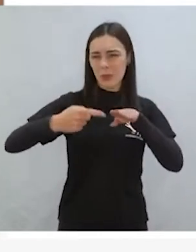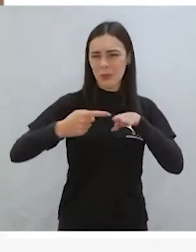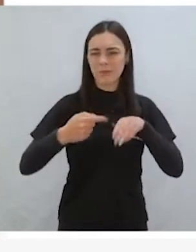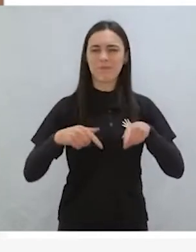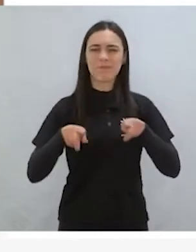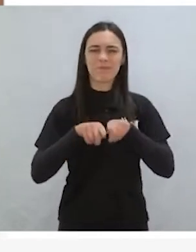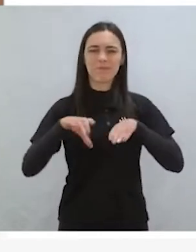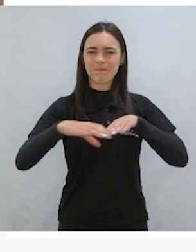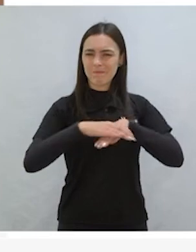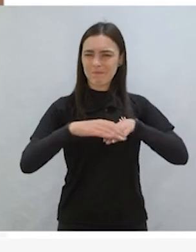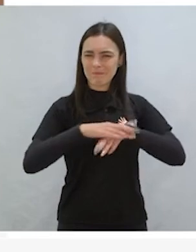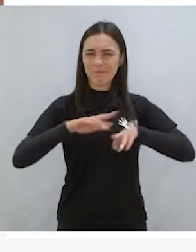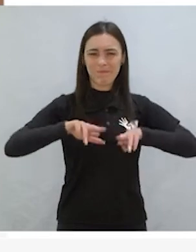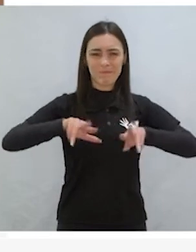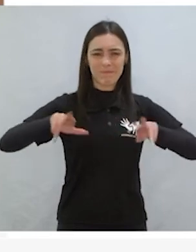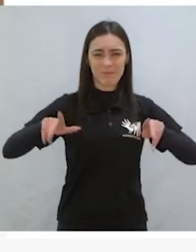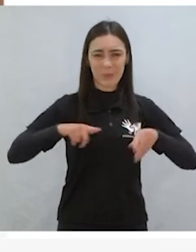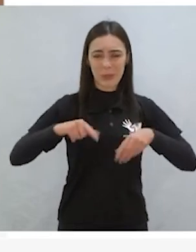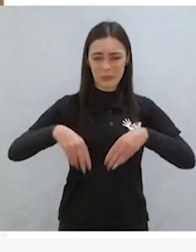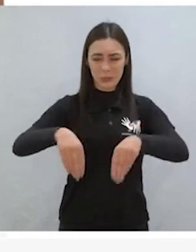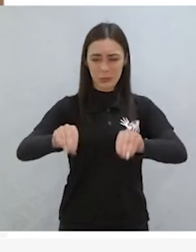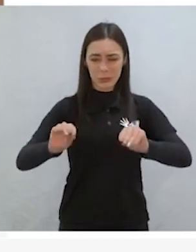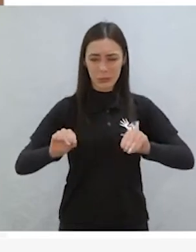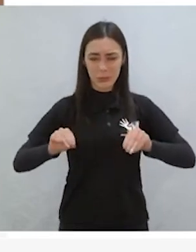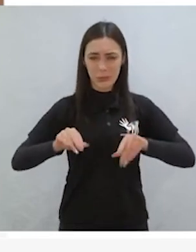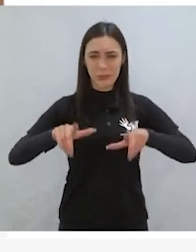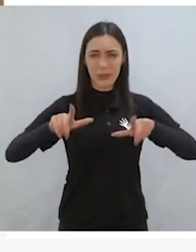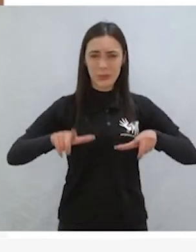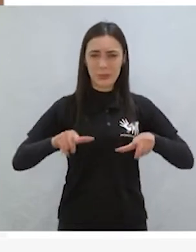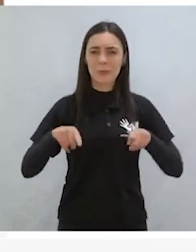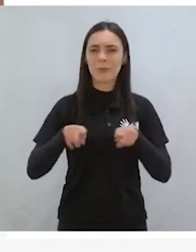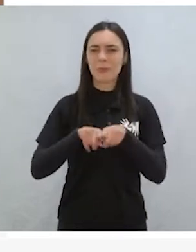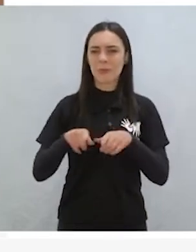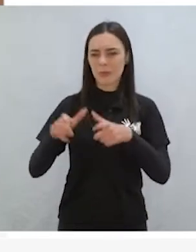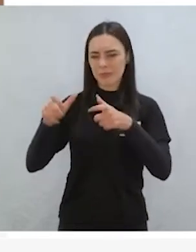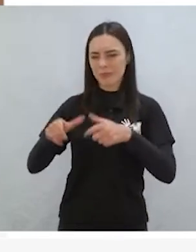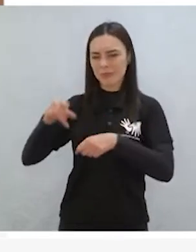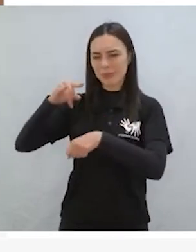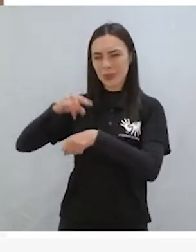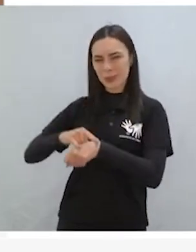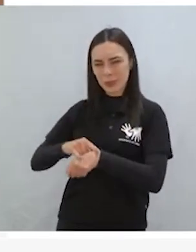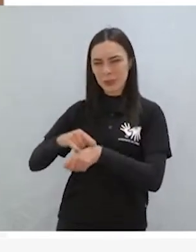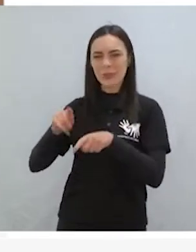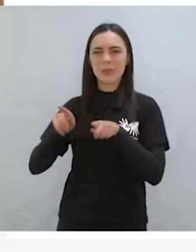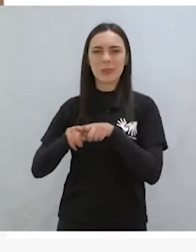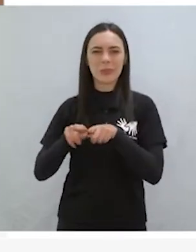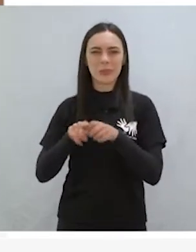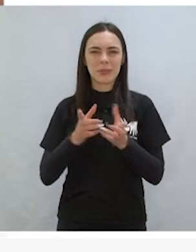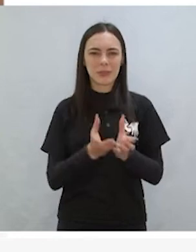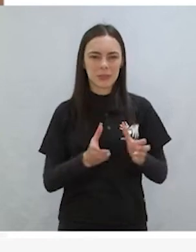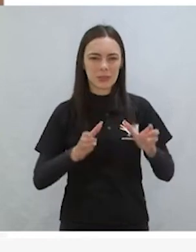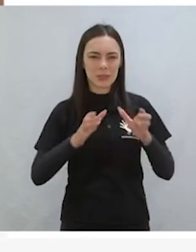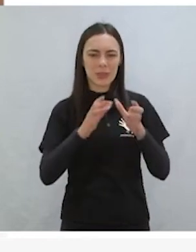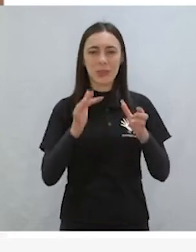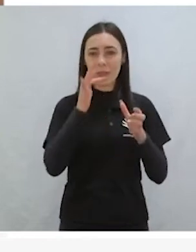rodas, sapatos, tapetes, urinóis,